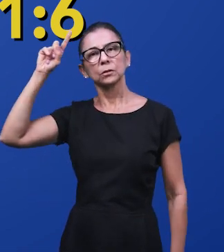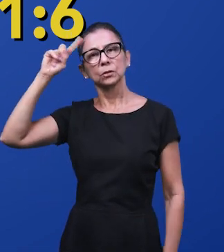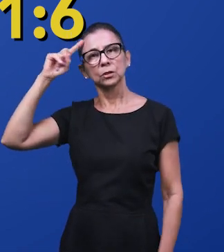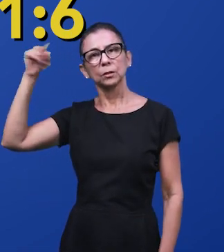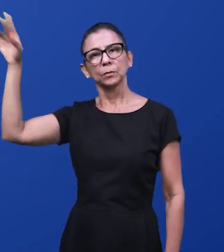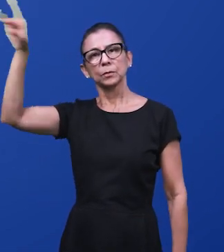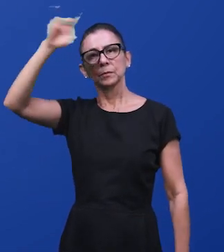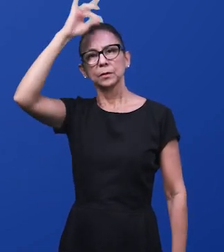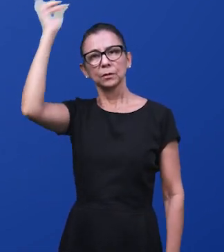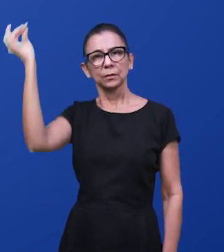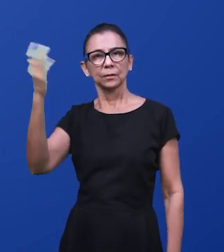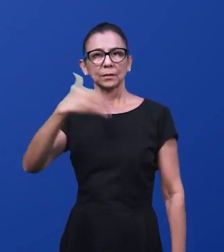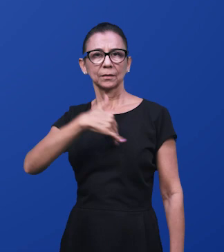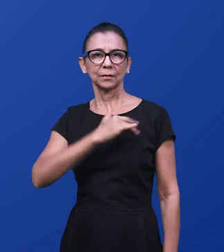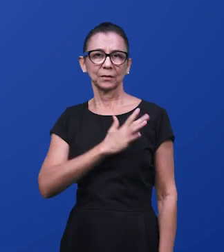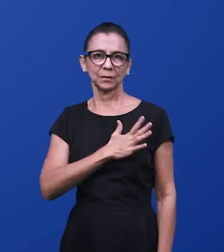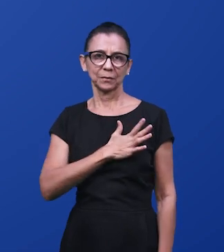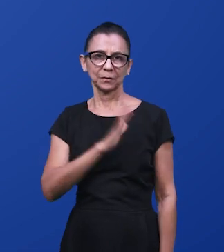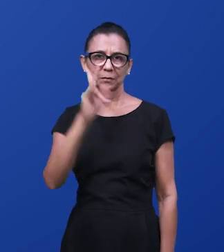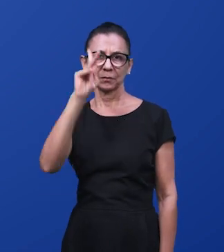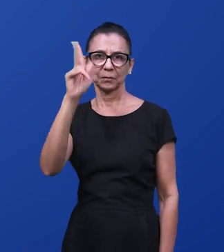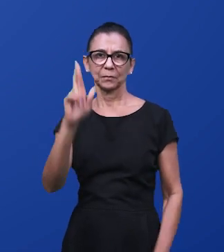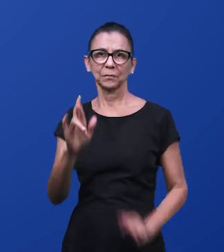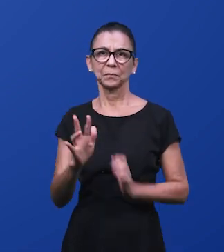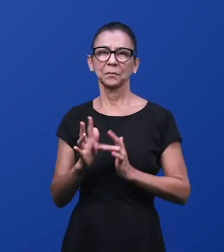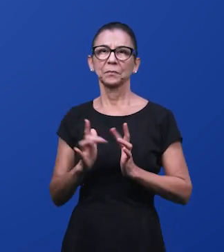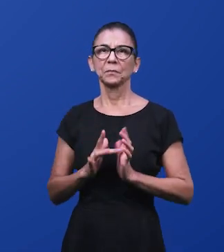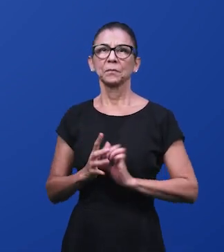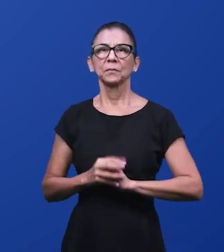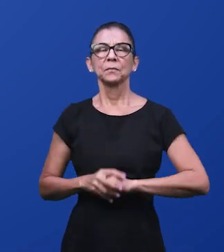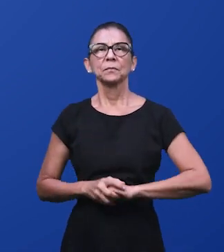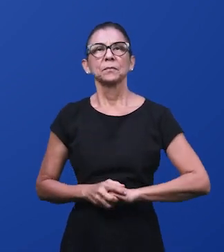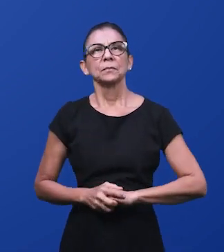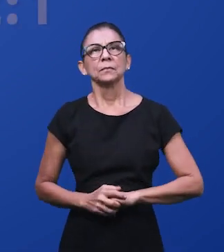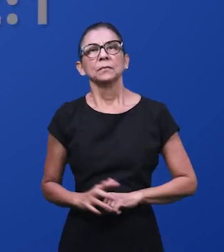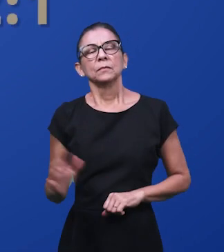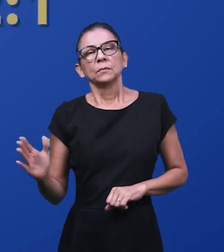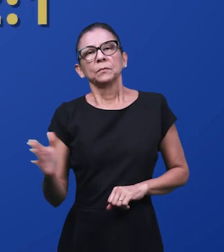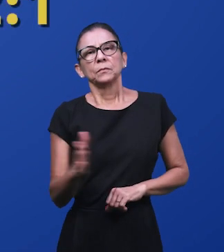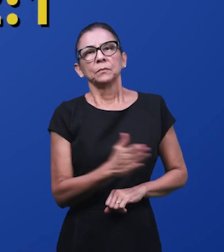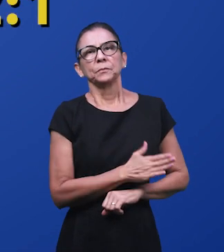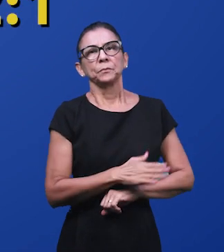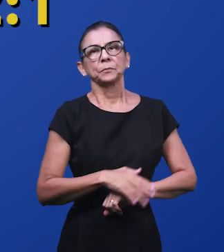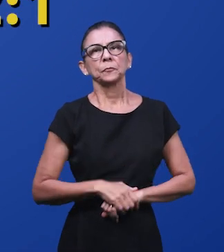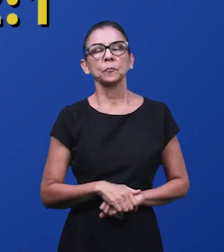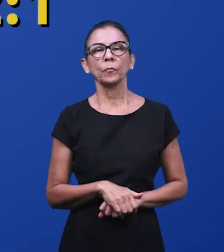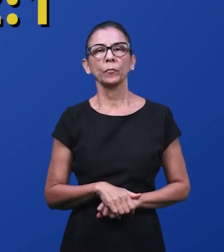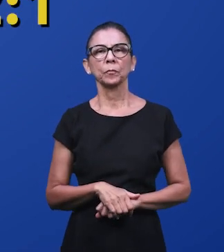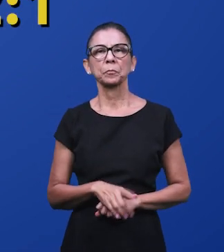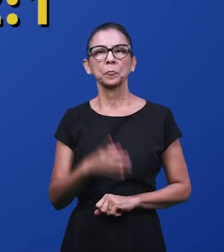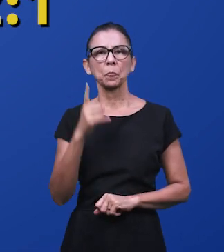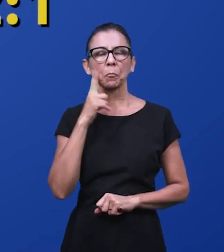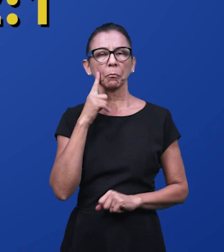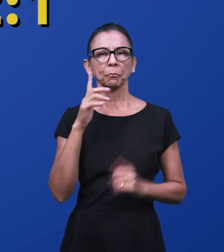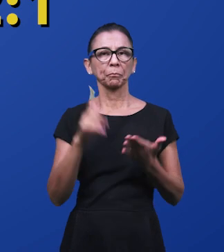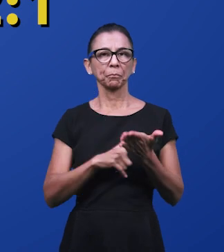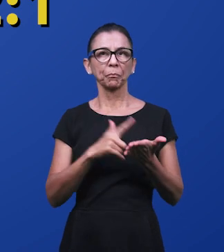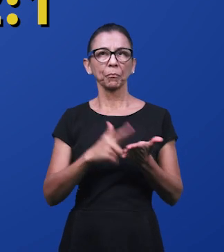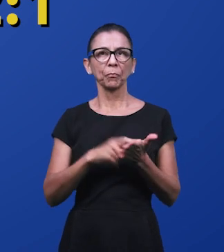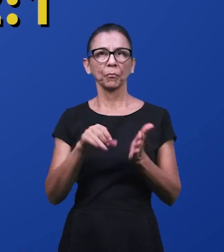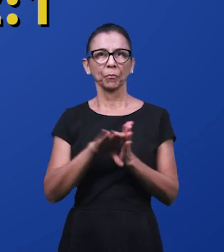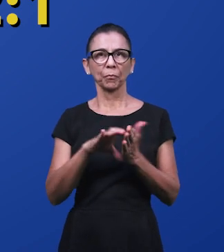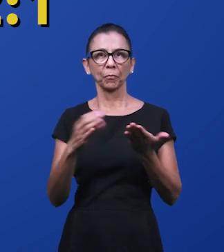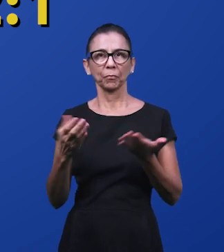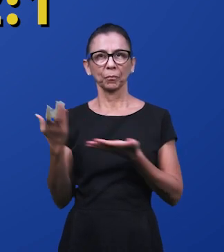Senhor Jesus. A resposta se encontra em 2 Crônicas, no capítulo 2, no verso 1. E determinou a